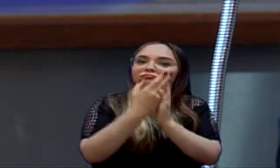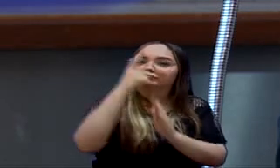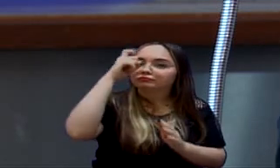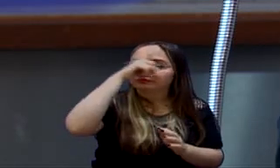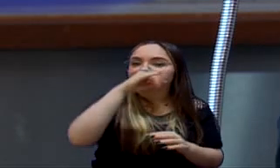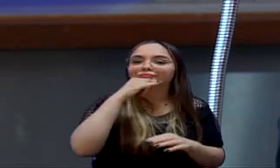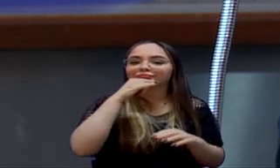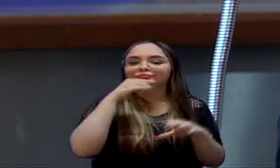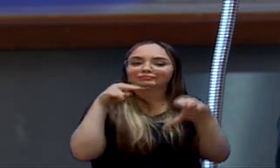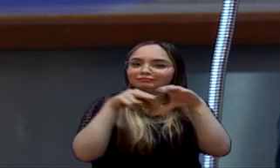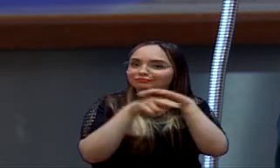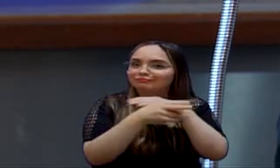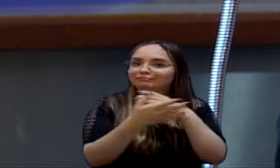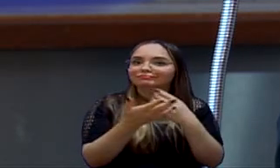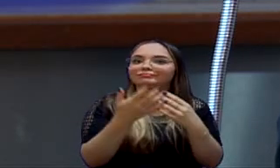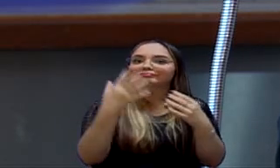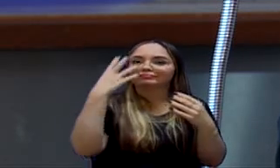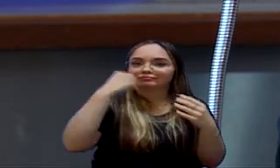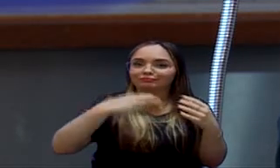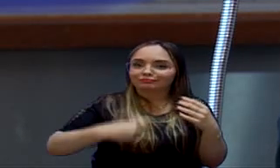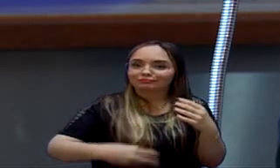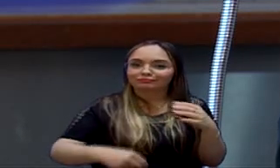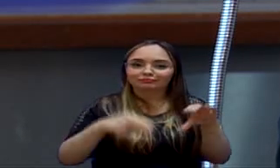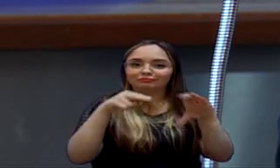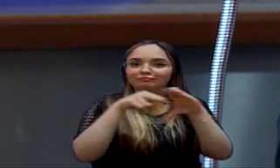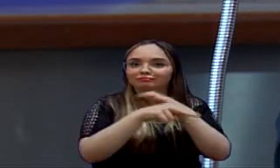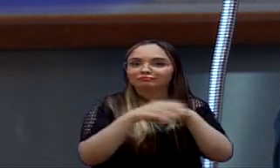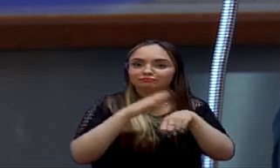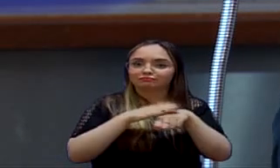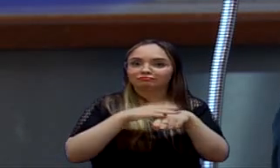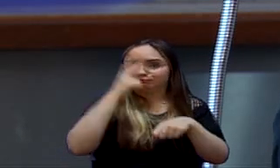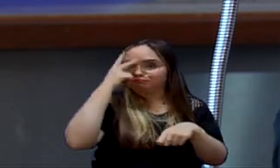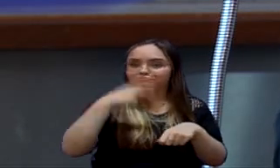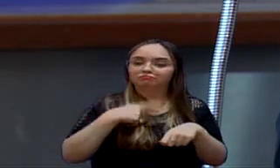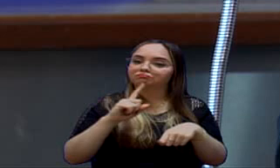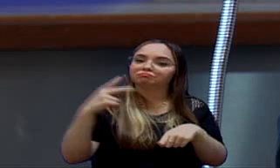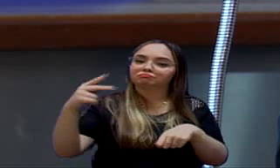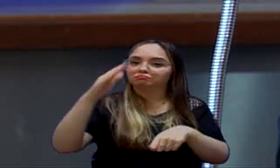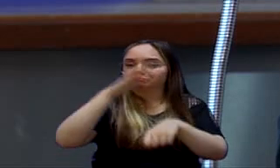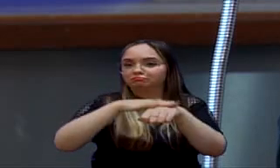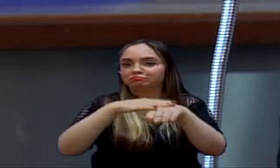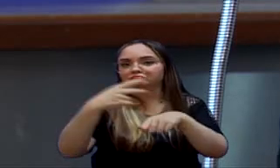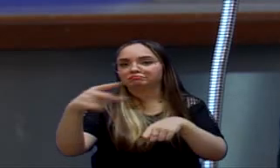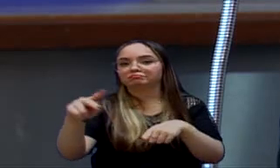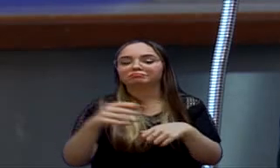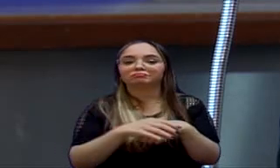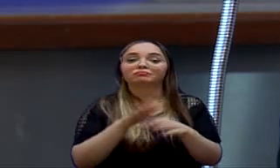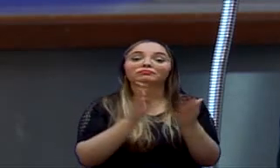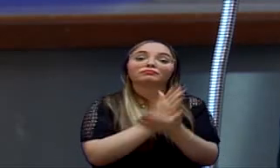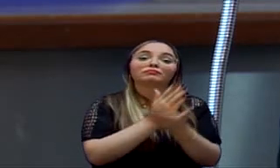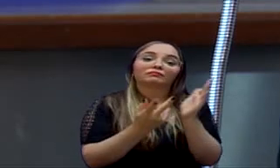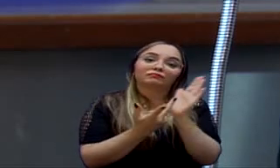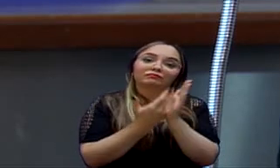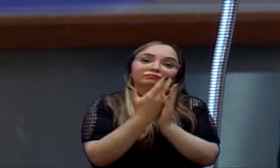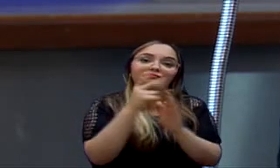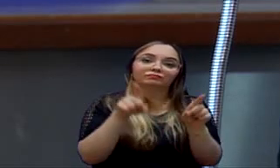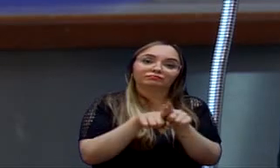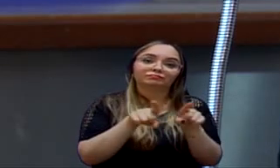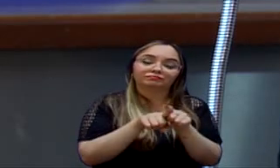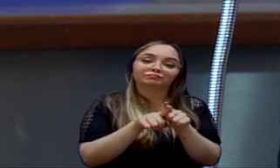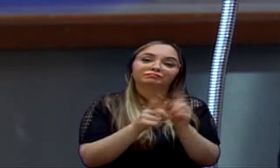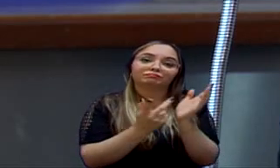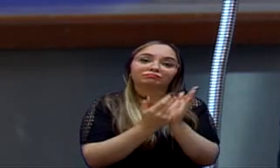ressonância magnética até mesmo tomografia ele não depende autorização da funserv direto no prestador a cirurgias né dada a